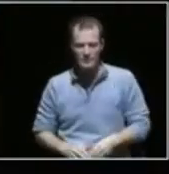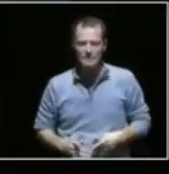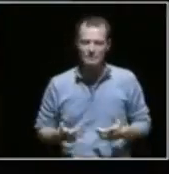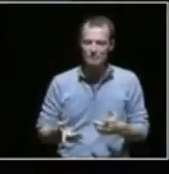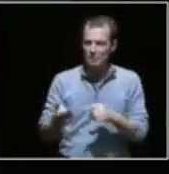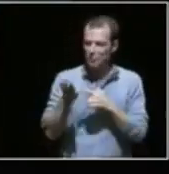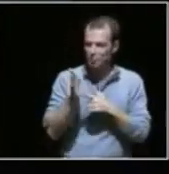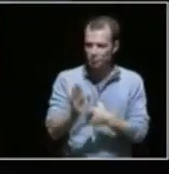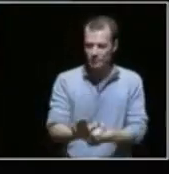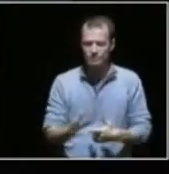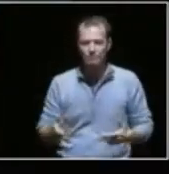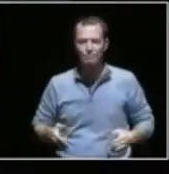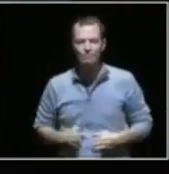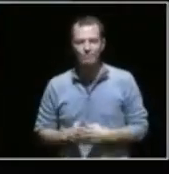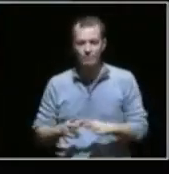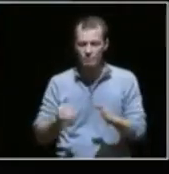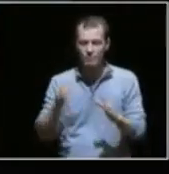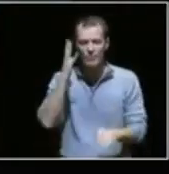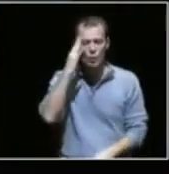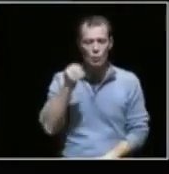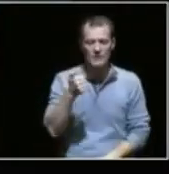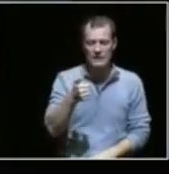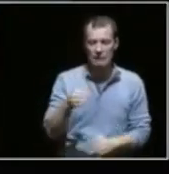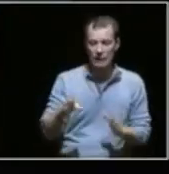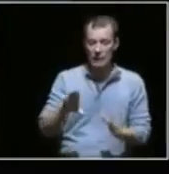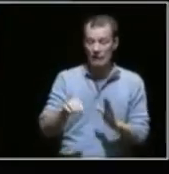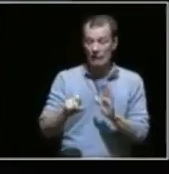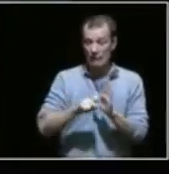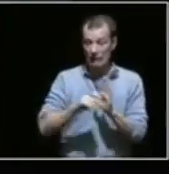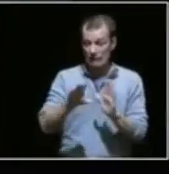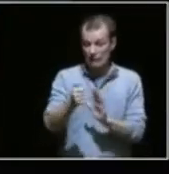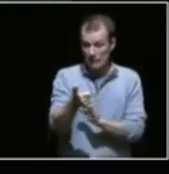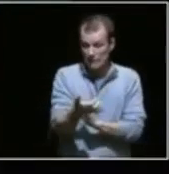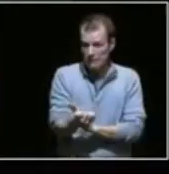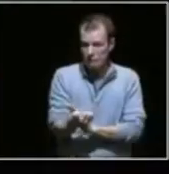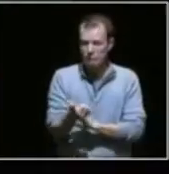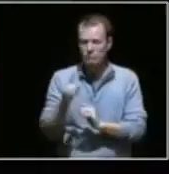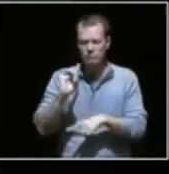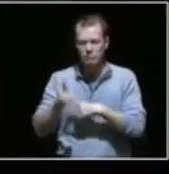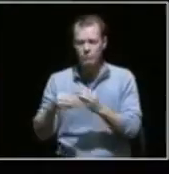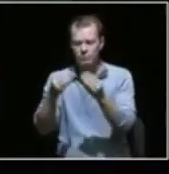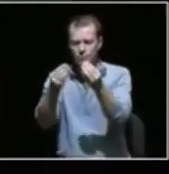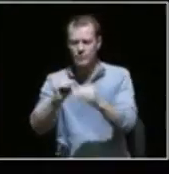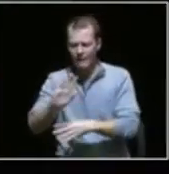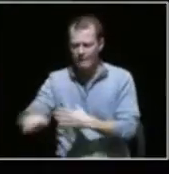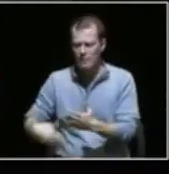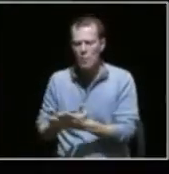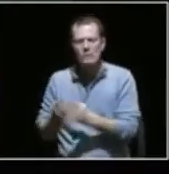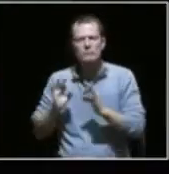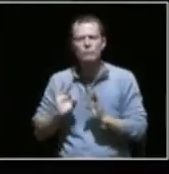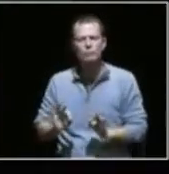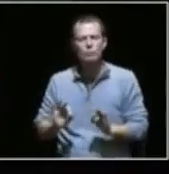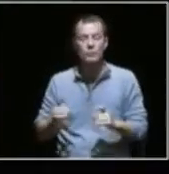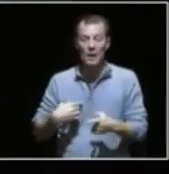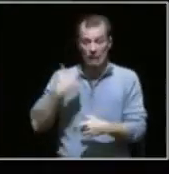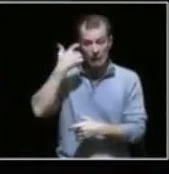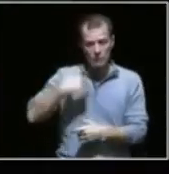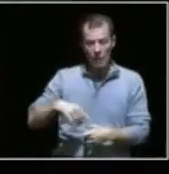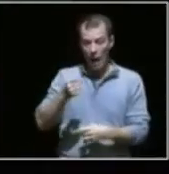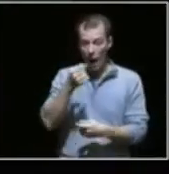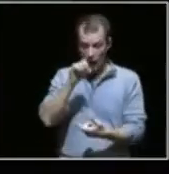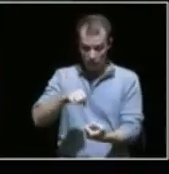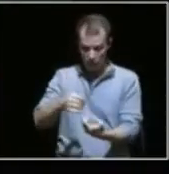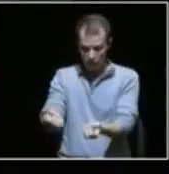exemplo, de acordo com o número 5 do artigo 15º, após a formalização da candidatura, o interessado é notificado por